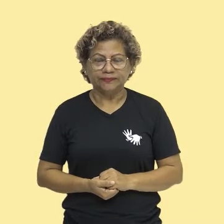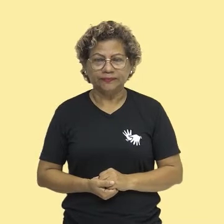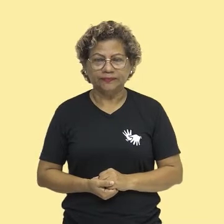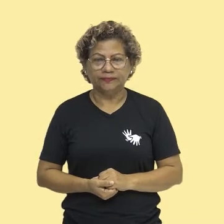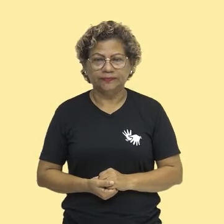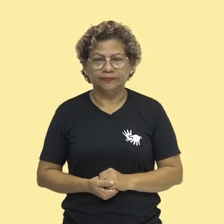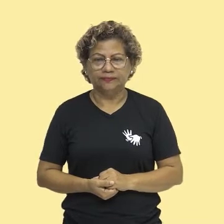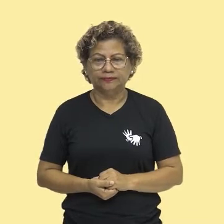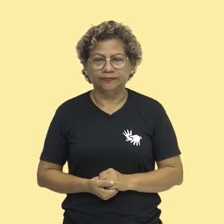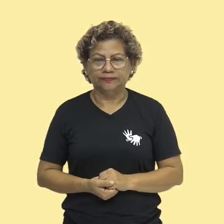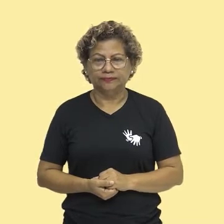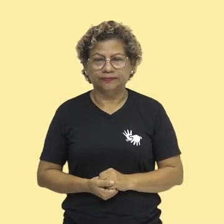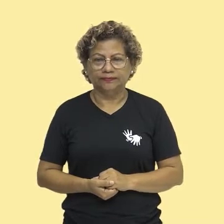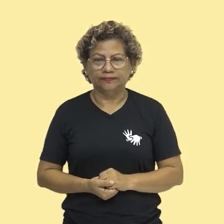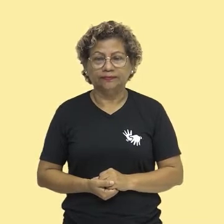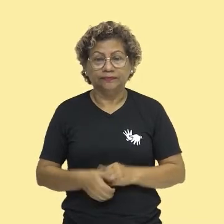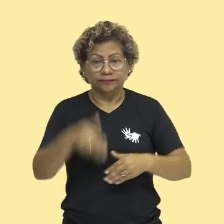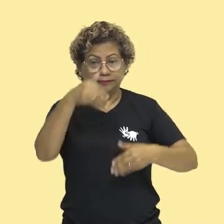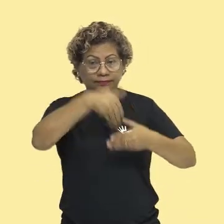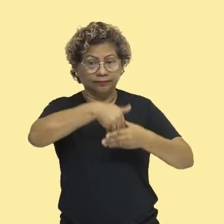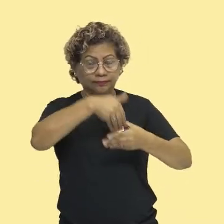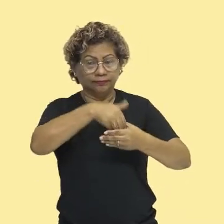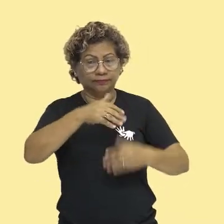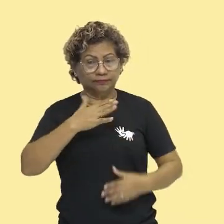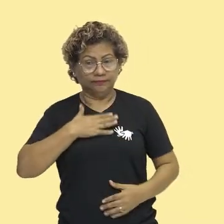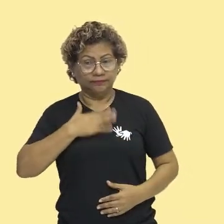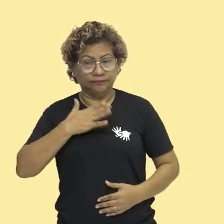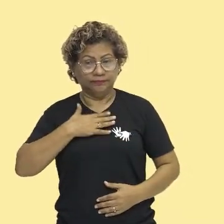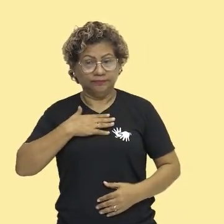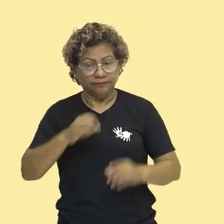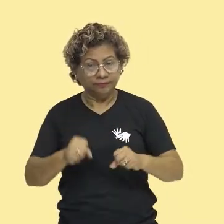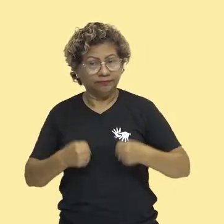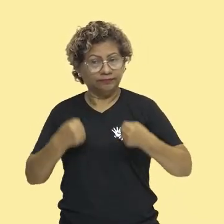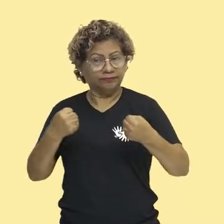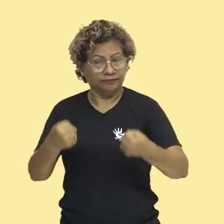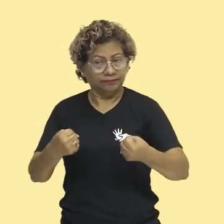Vote em mim! Esta é a força que vem da gente.